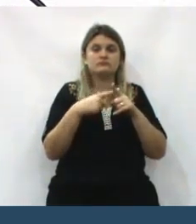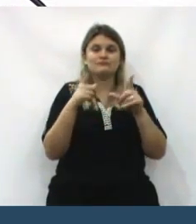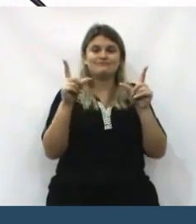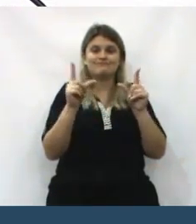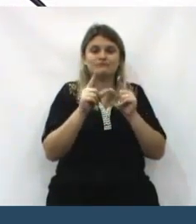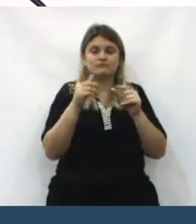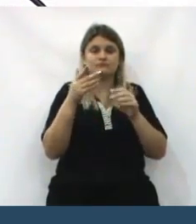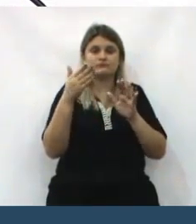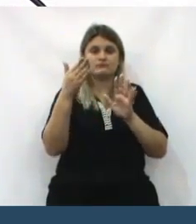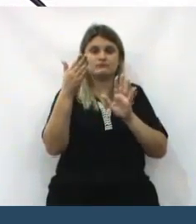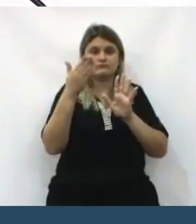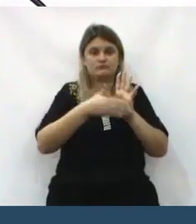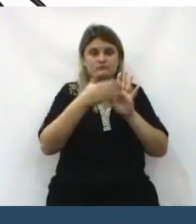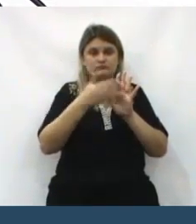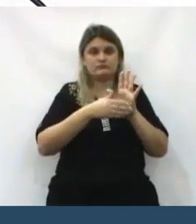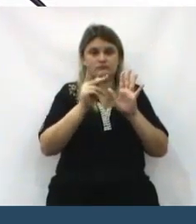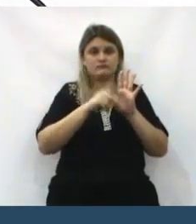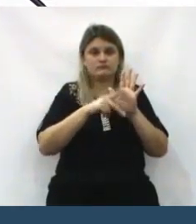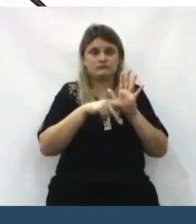O parecer